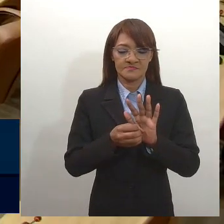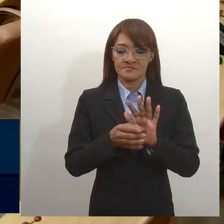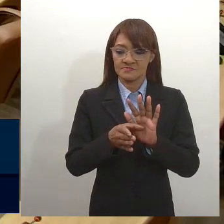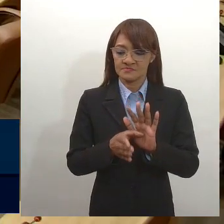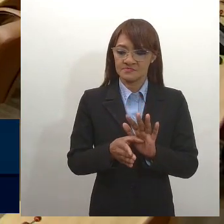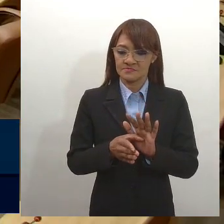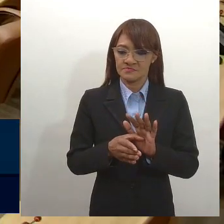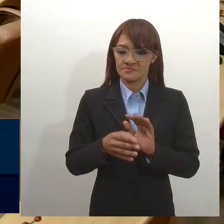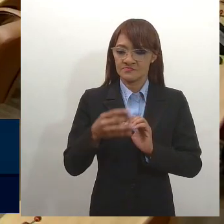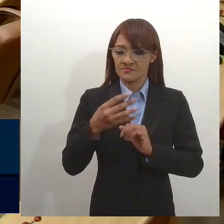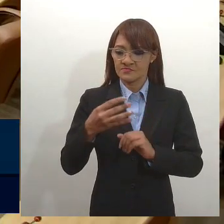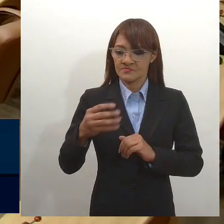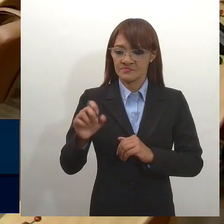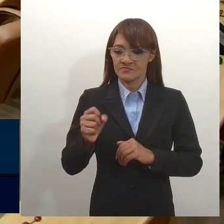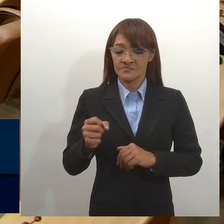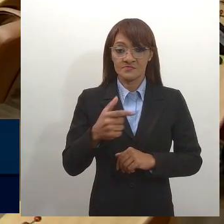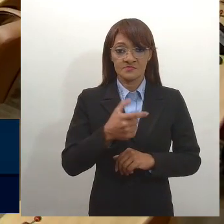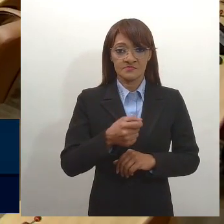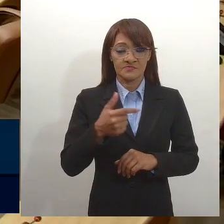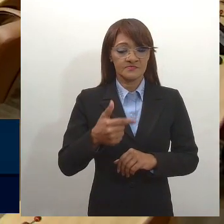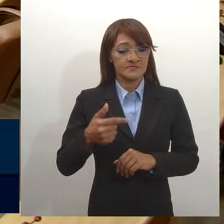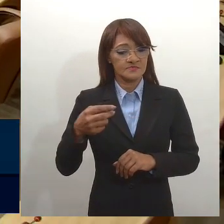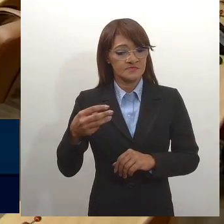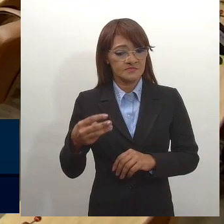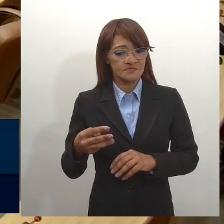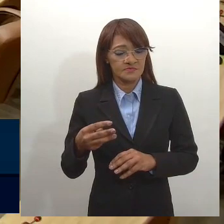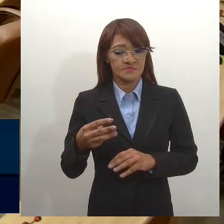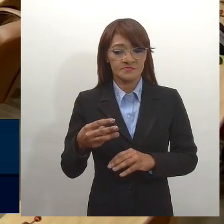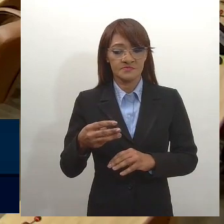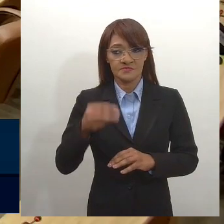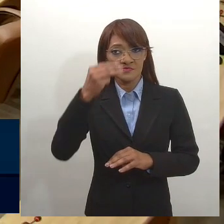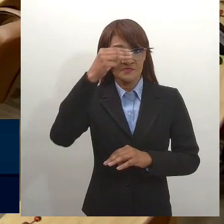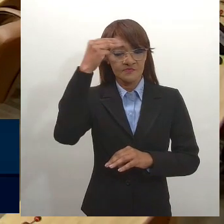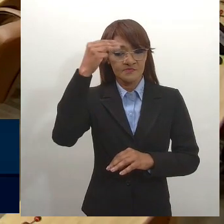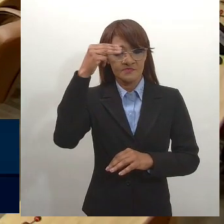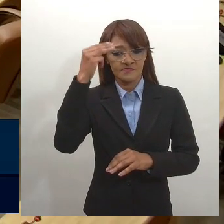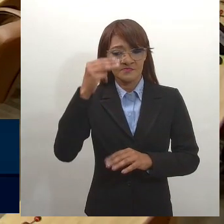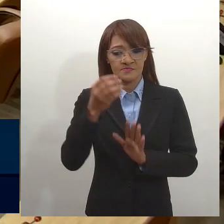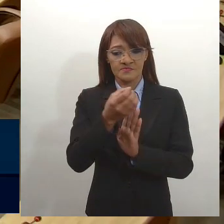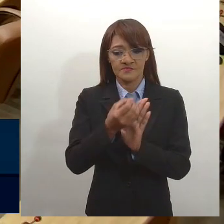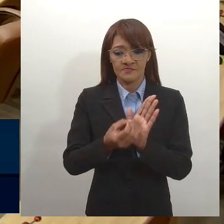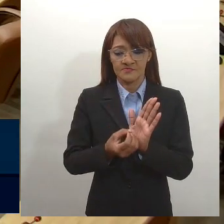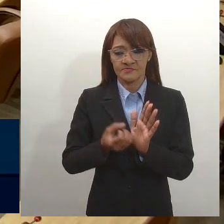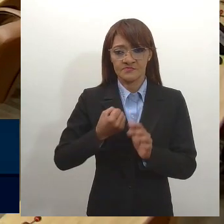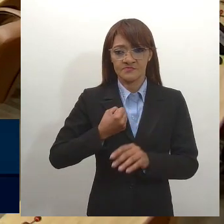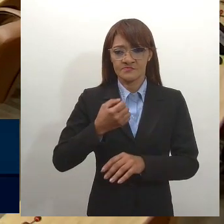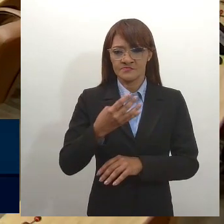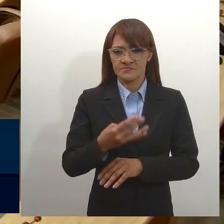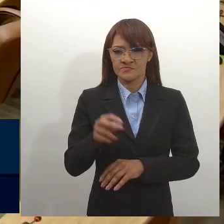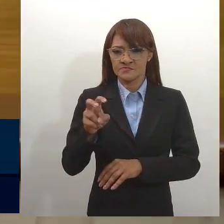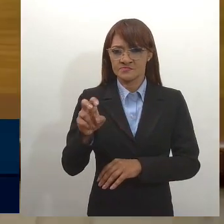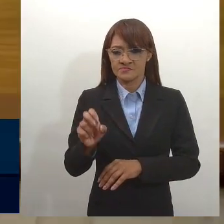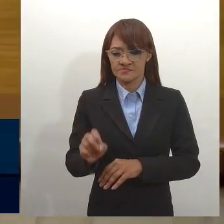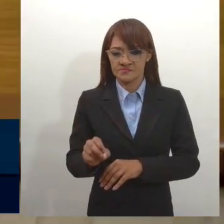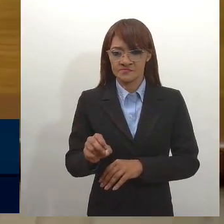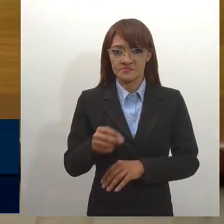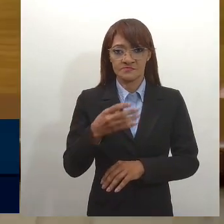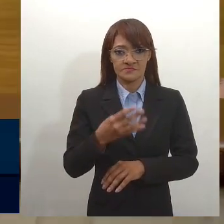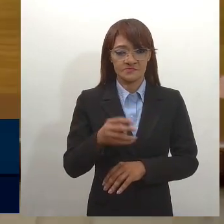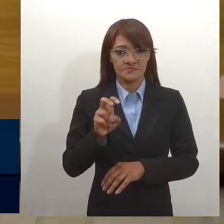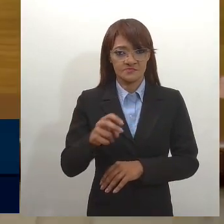448-2023, de autoria de Garibaldi Mendonça. Ofícios números 450, 454,